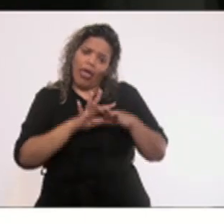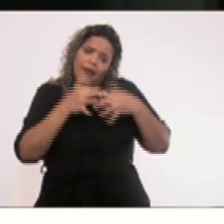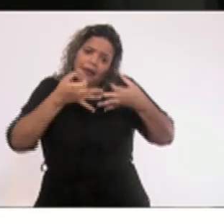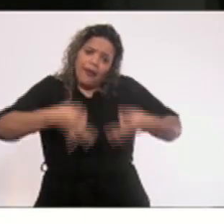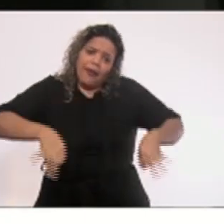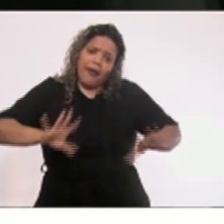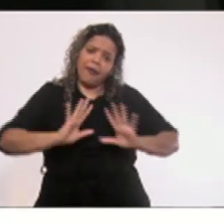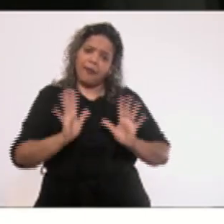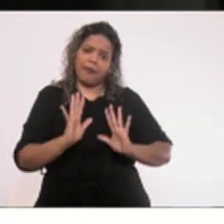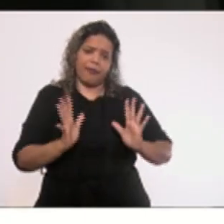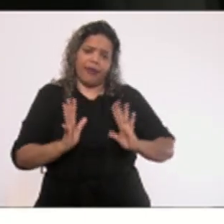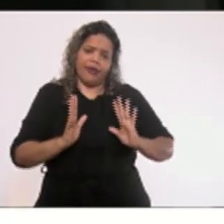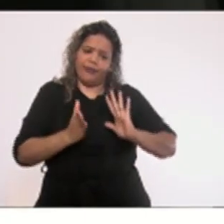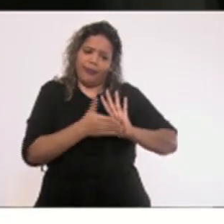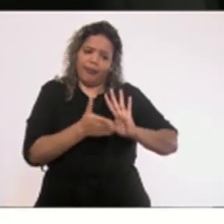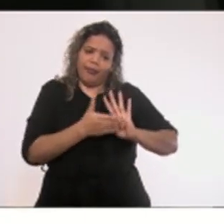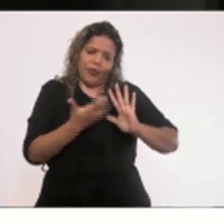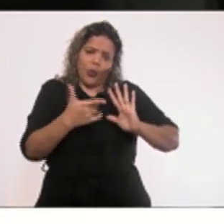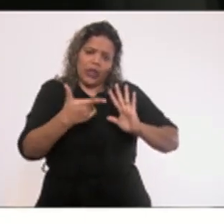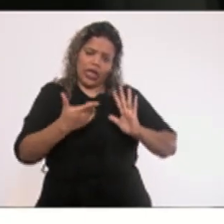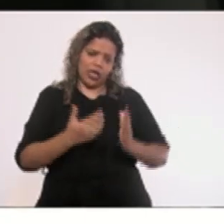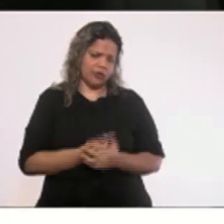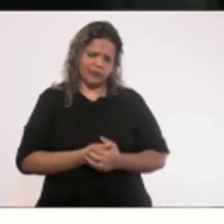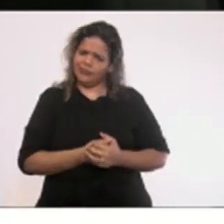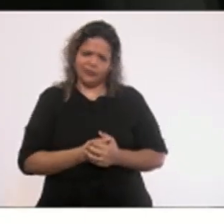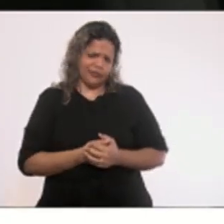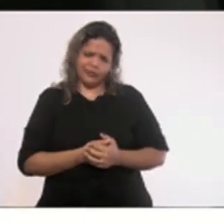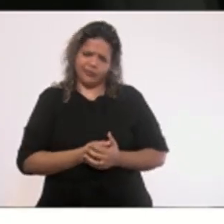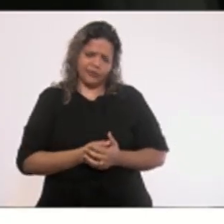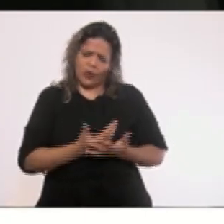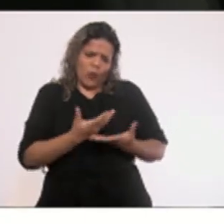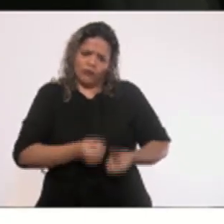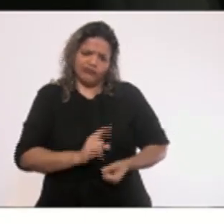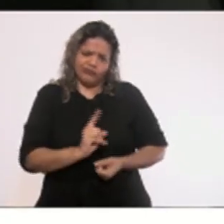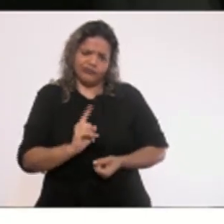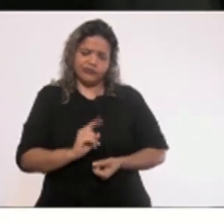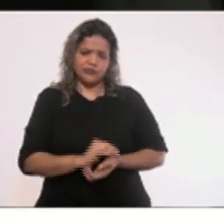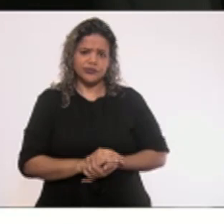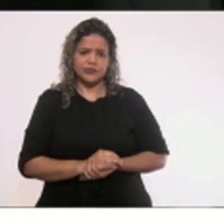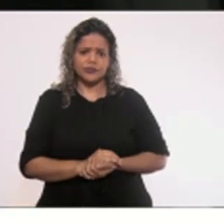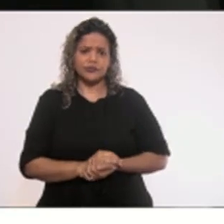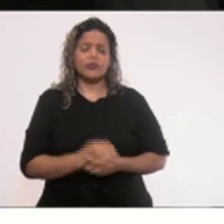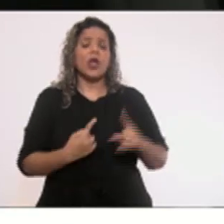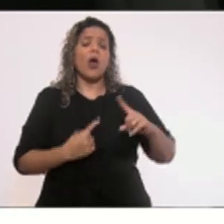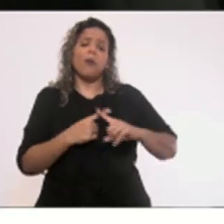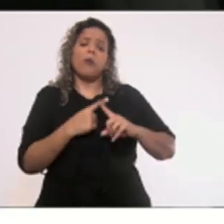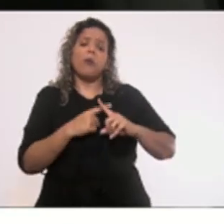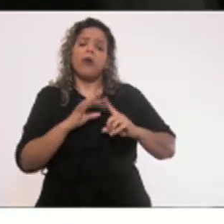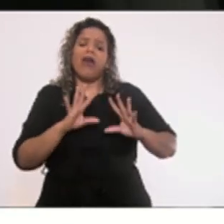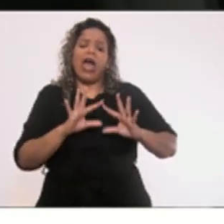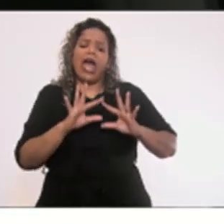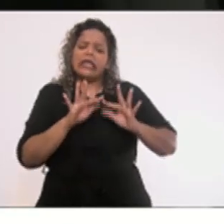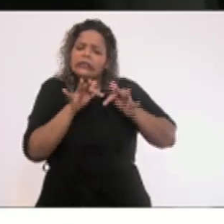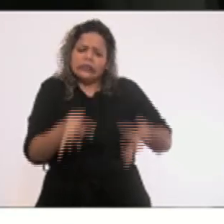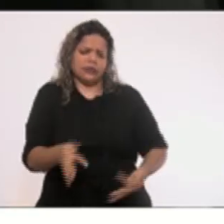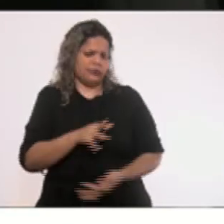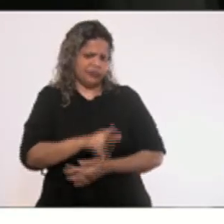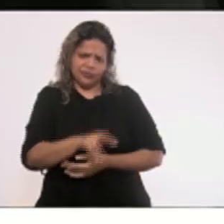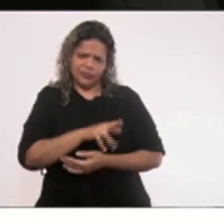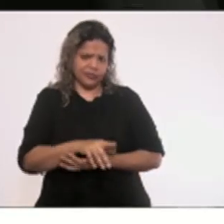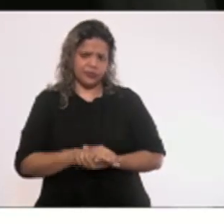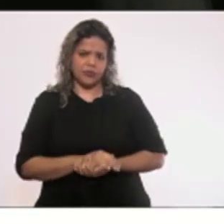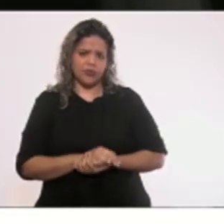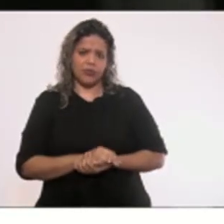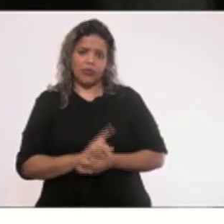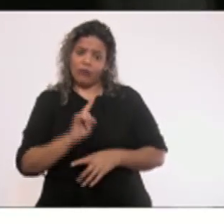realmente fora de propósito. Realmente fora de propósito. Porque não são coisas simples que